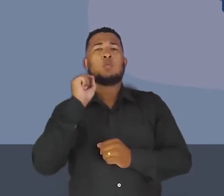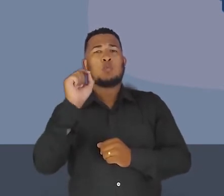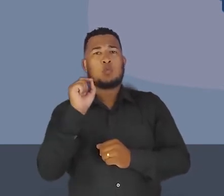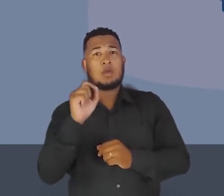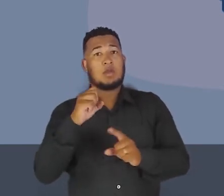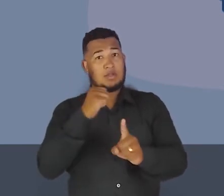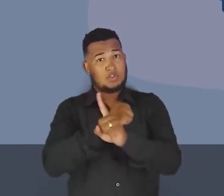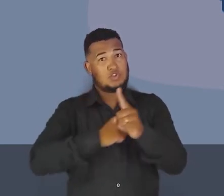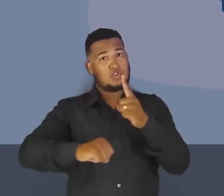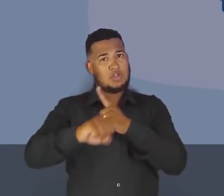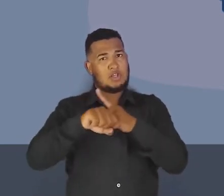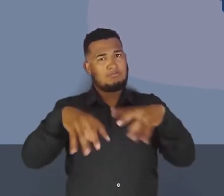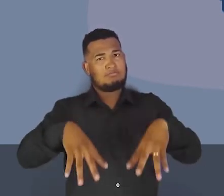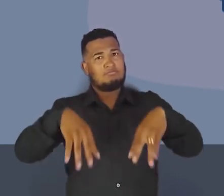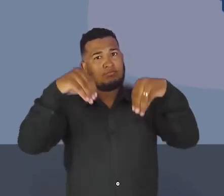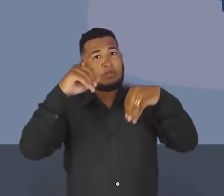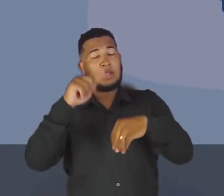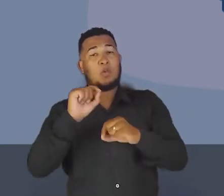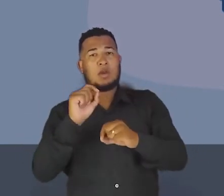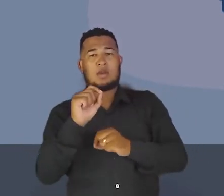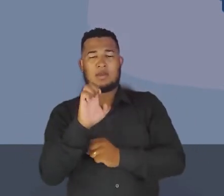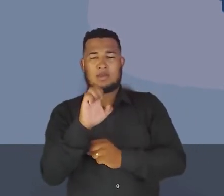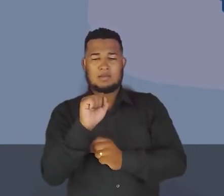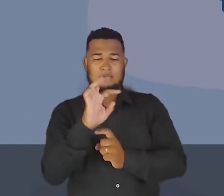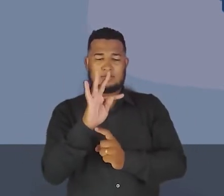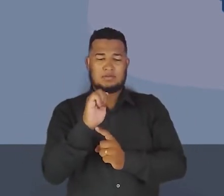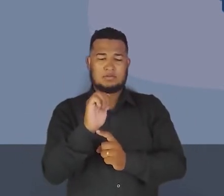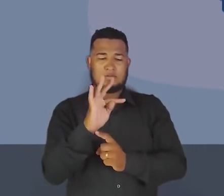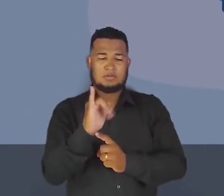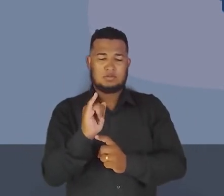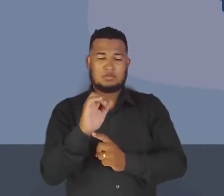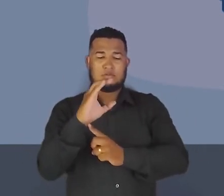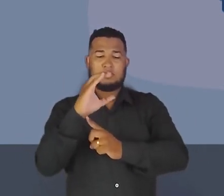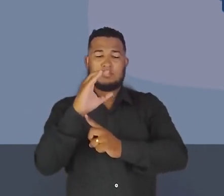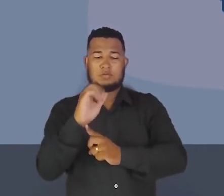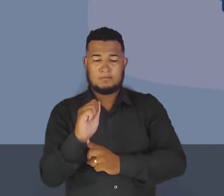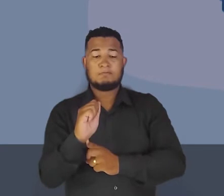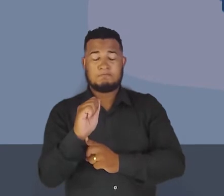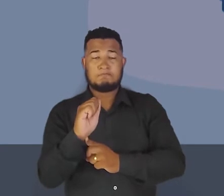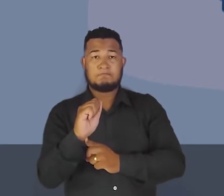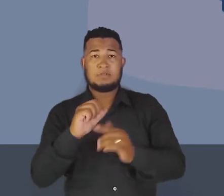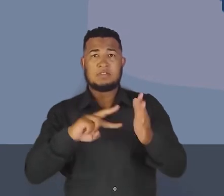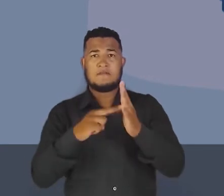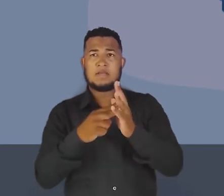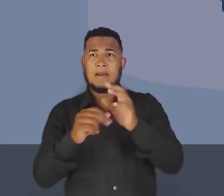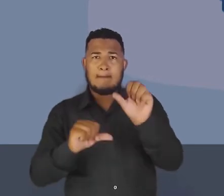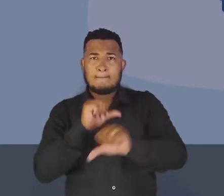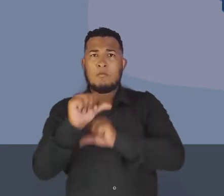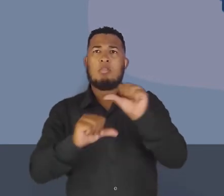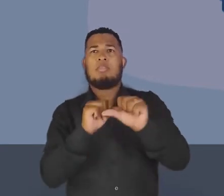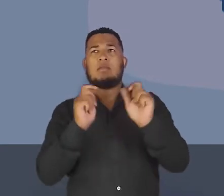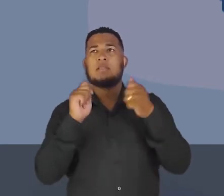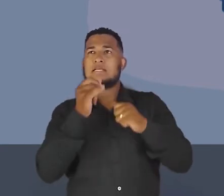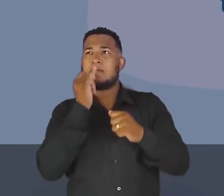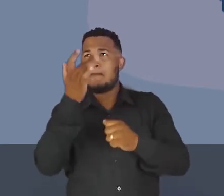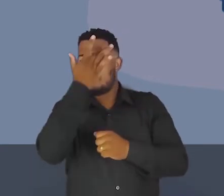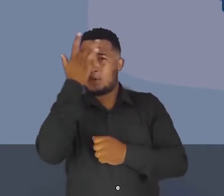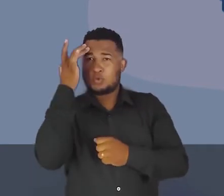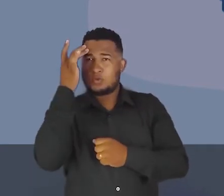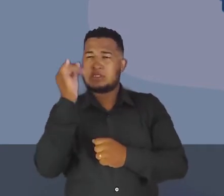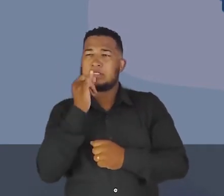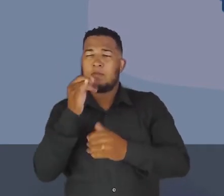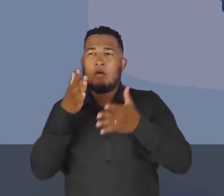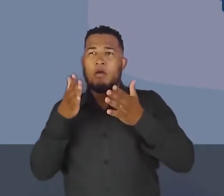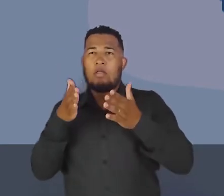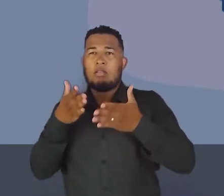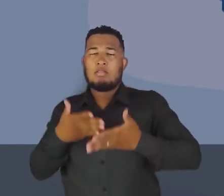que a sociedade medieval era muito estática, então não havia essa mudança de camadas sociais. As pessoas nasciam em uma